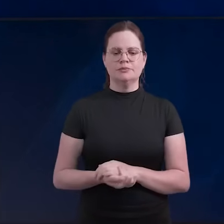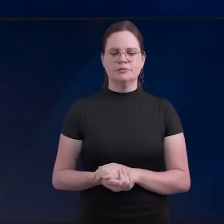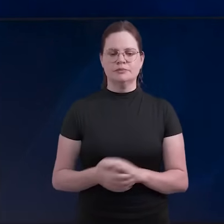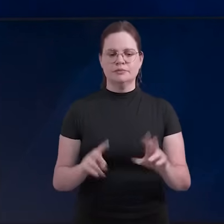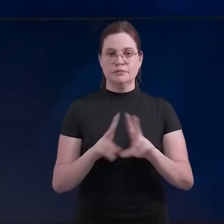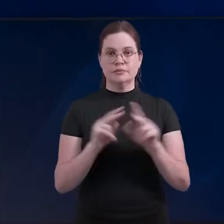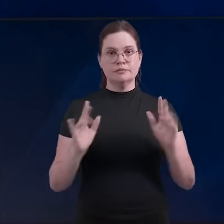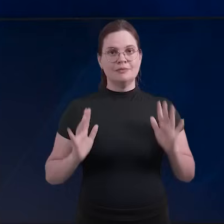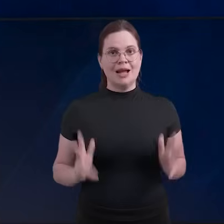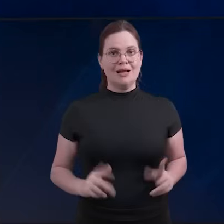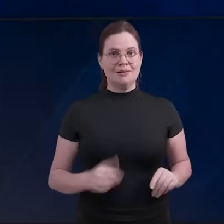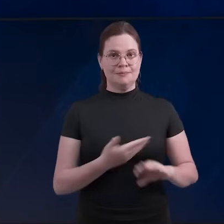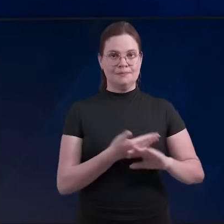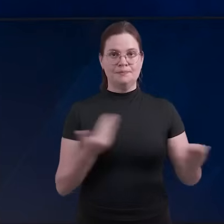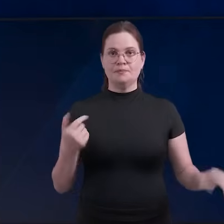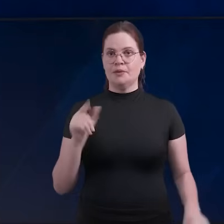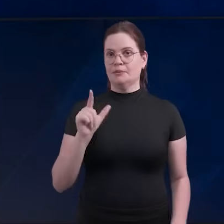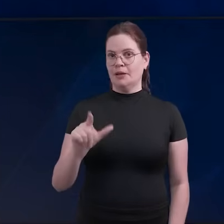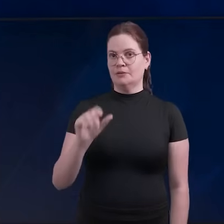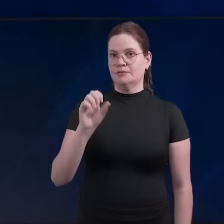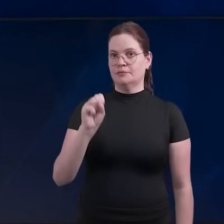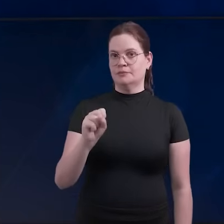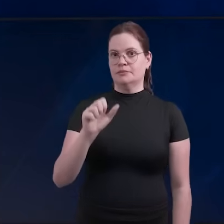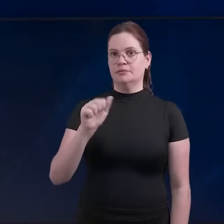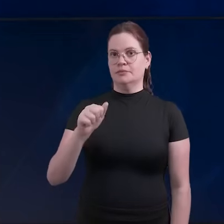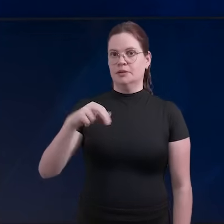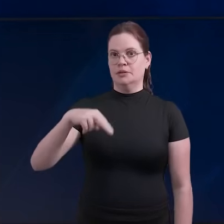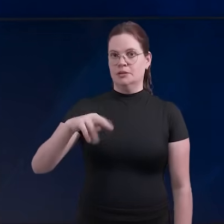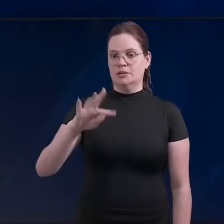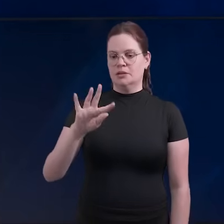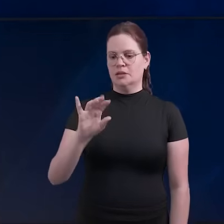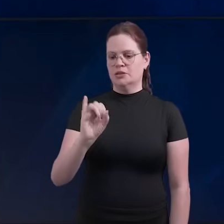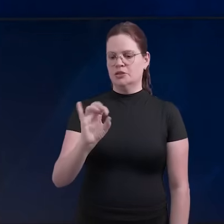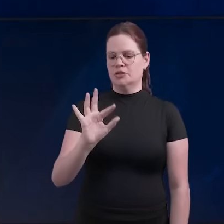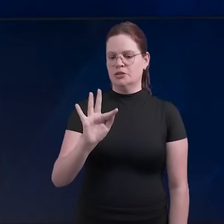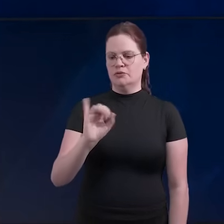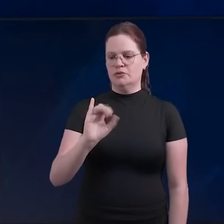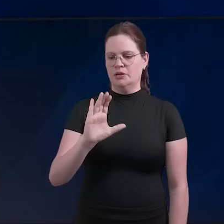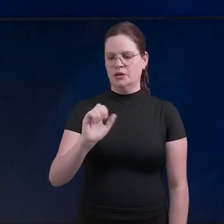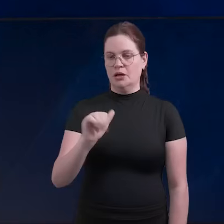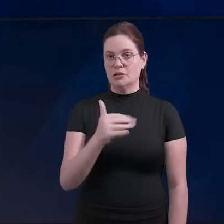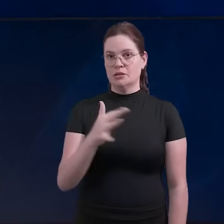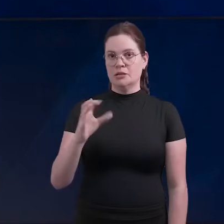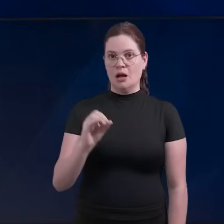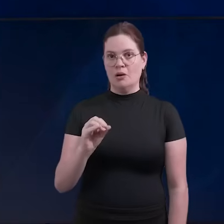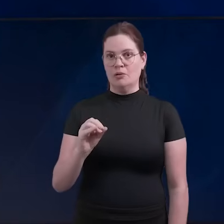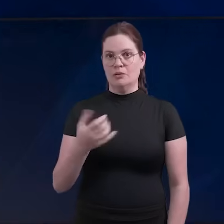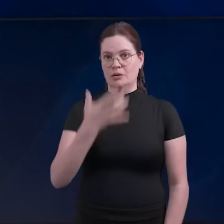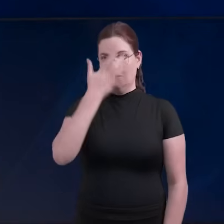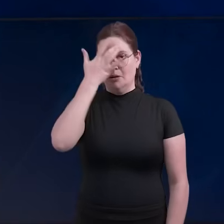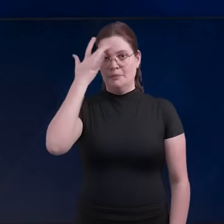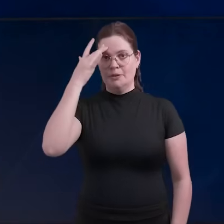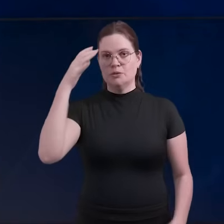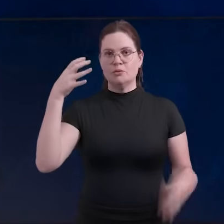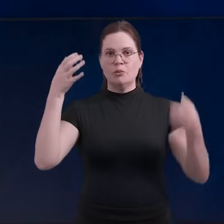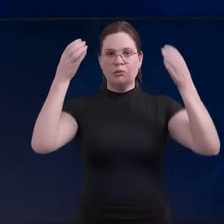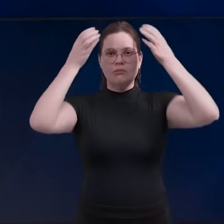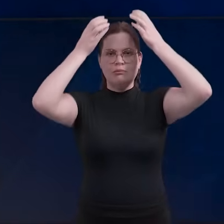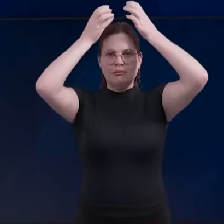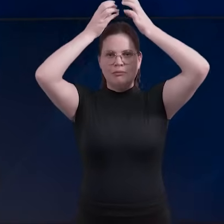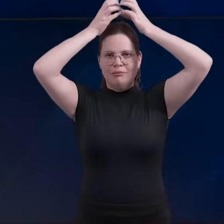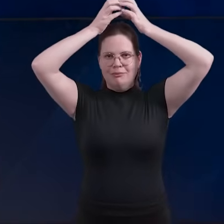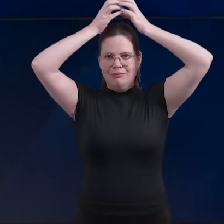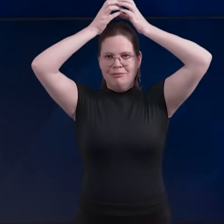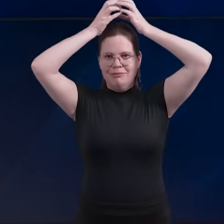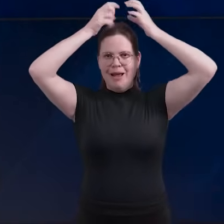é essa questão de santificação. Veja bem, na verdade, quando se fala em santificação, não quer dizer a pessoa vai se tornar um santo